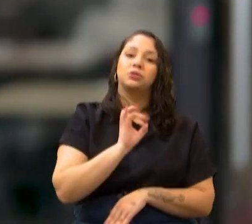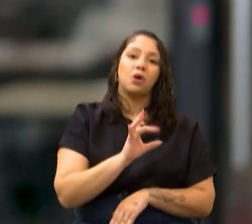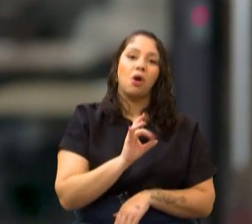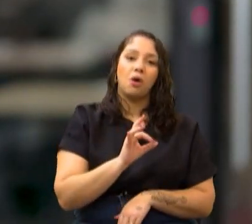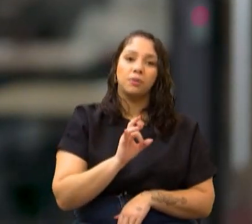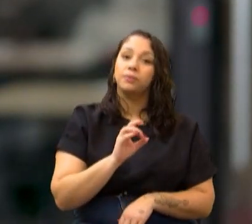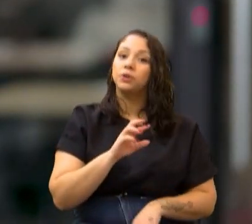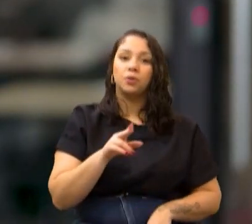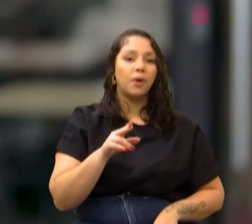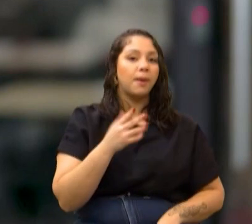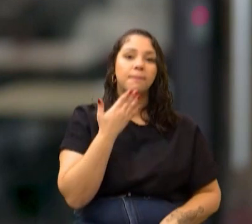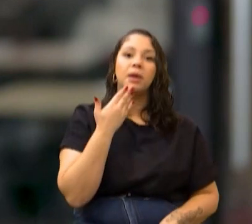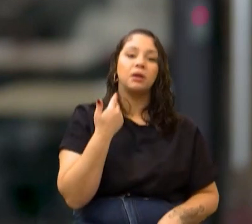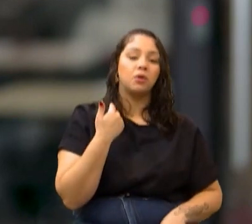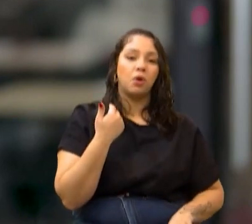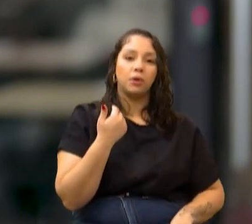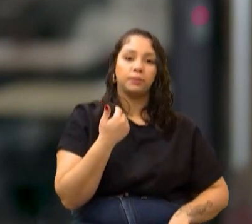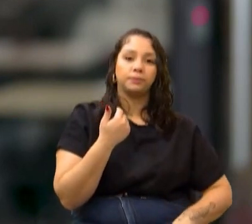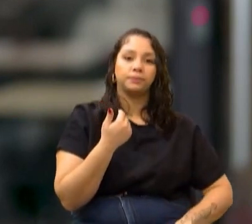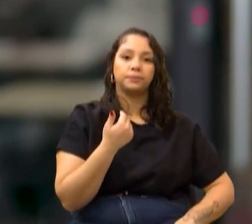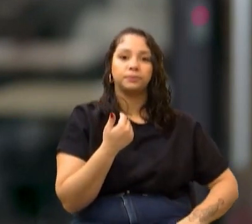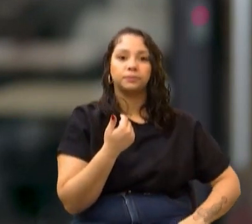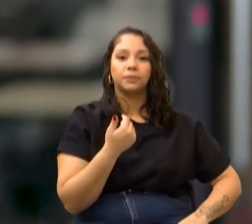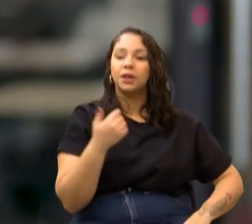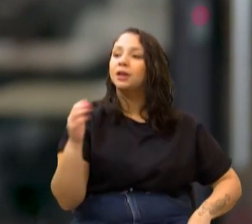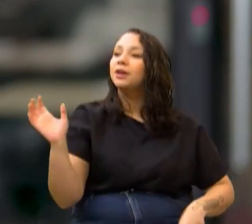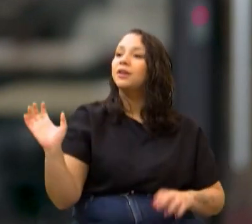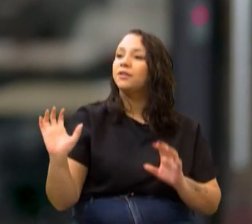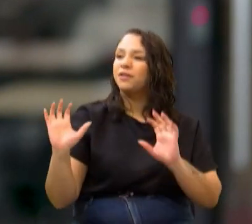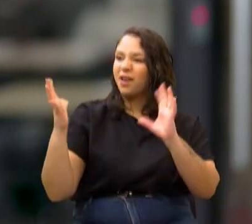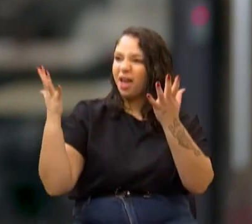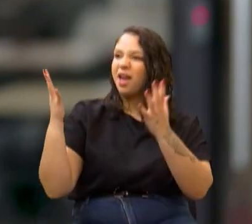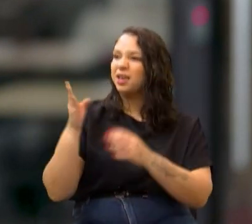prazeres imediatos. E não é o ideal.